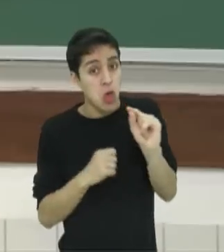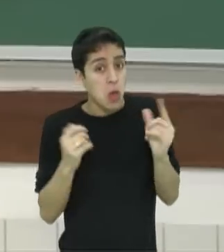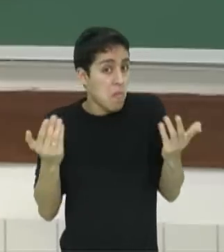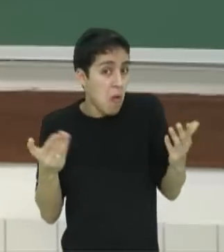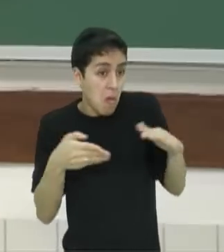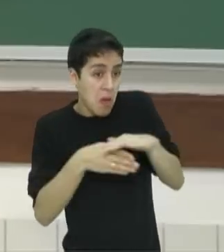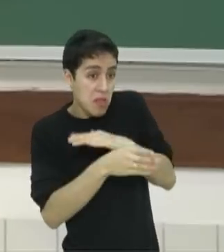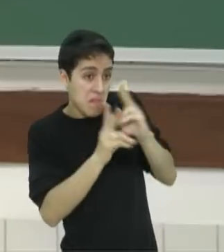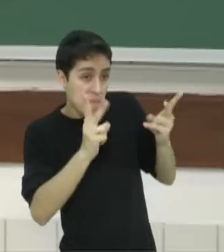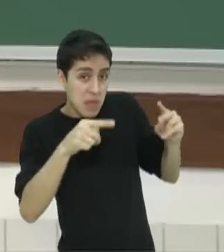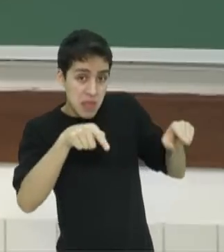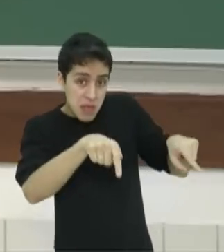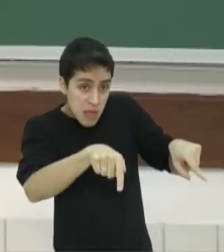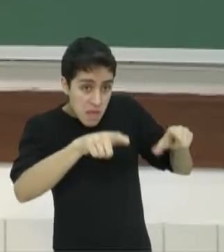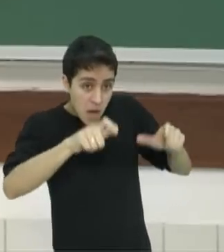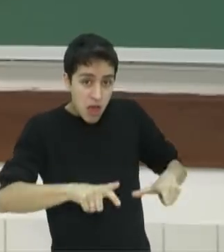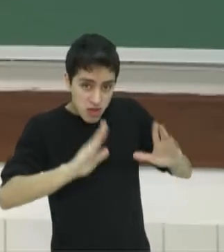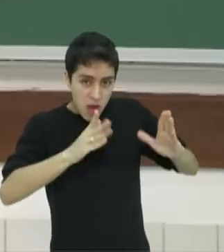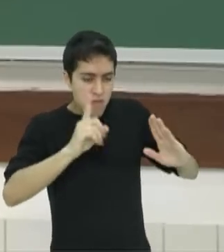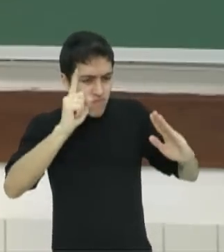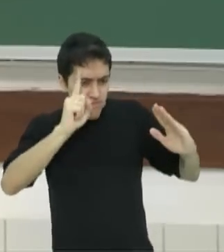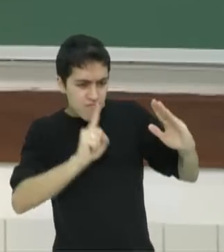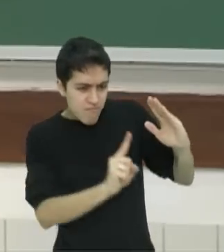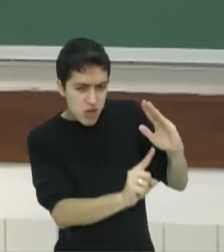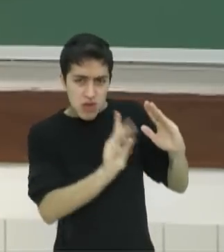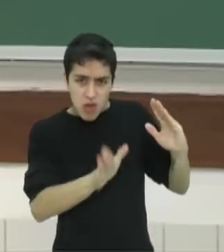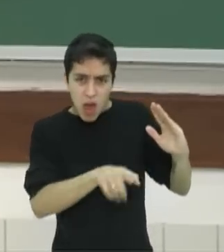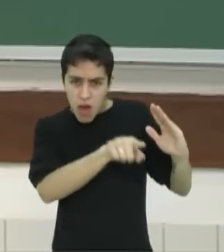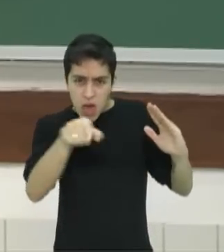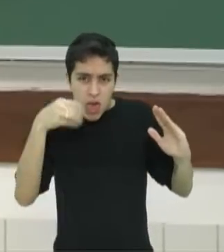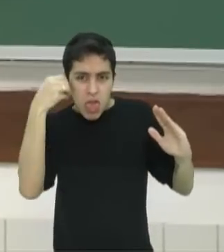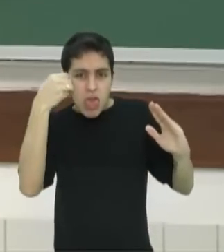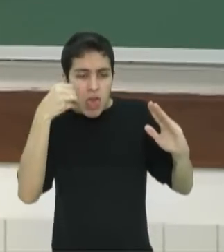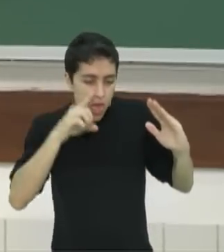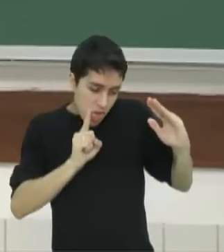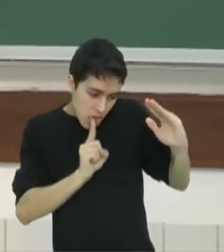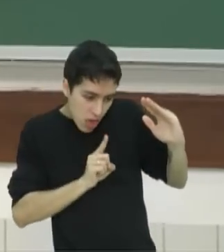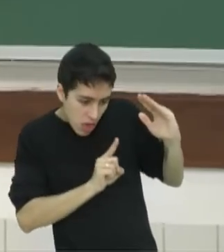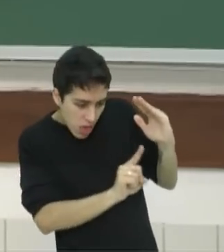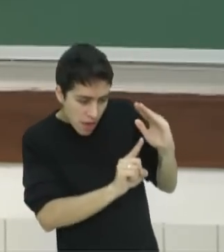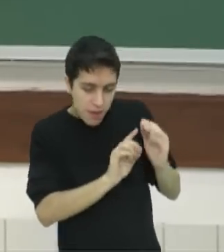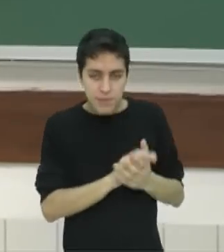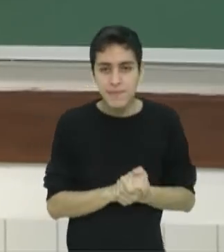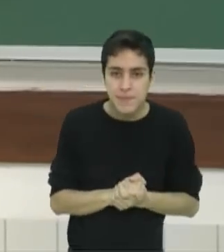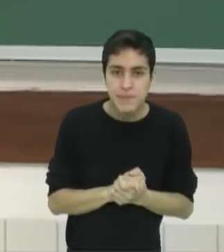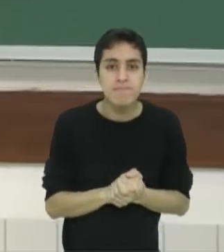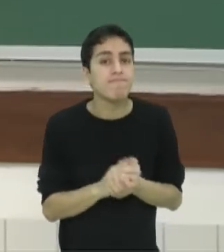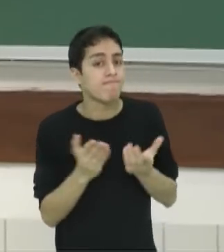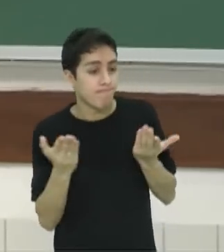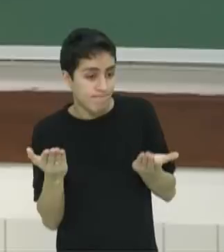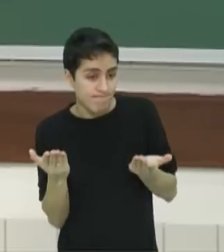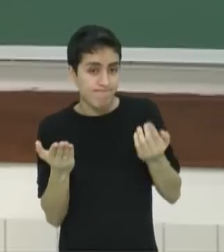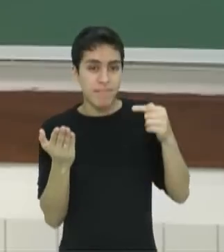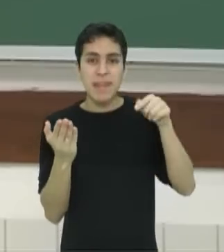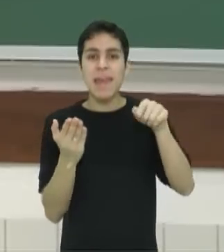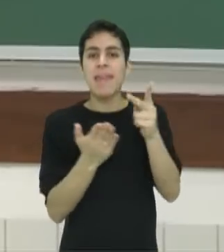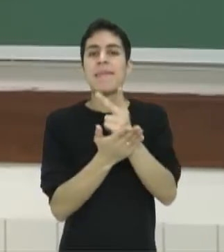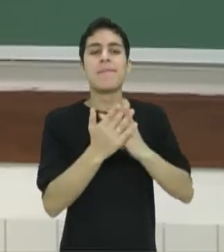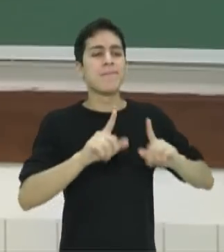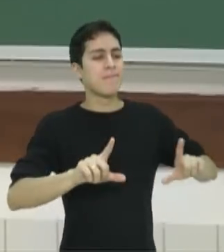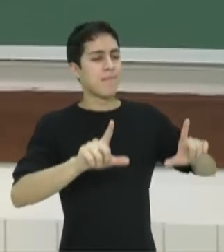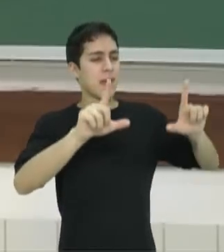mesma construção, nessa Casa da Cultura? Essa imagem é